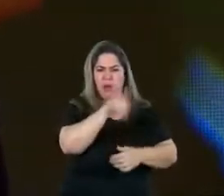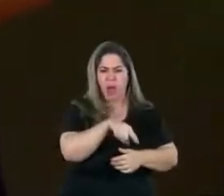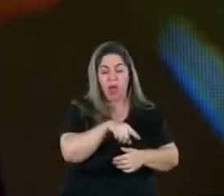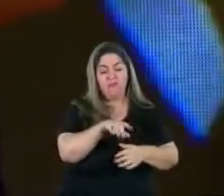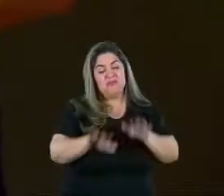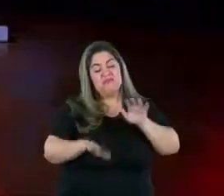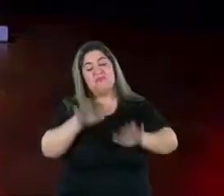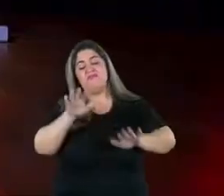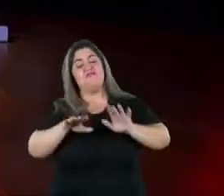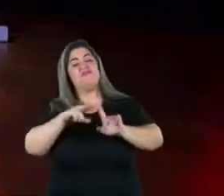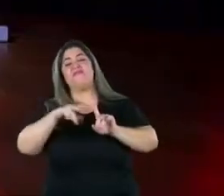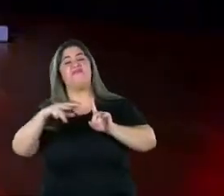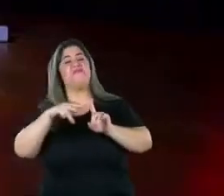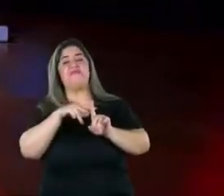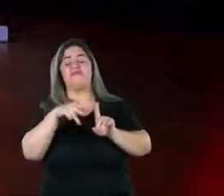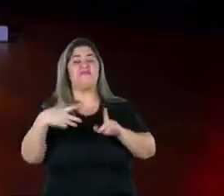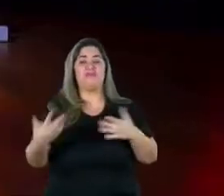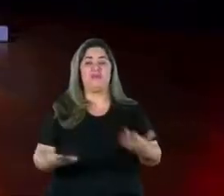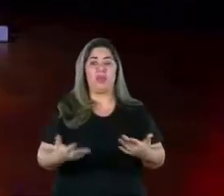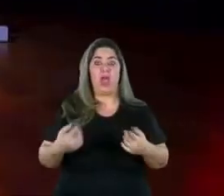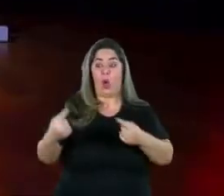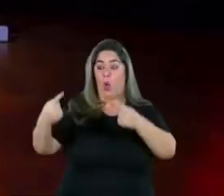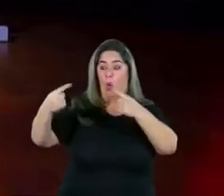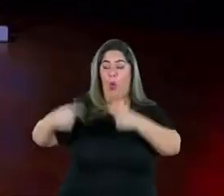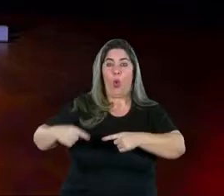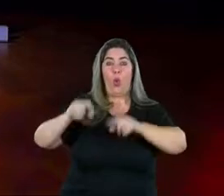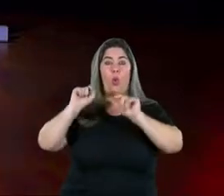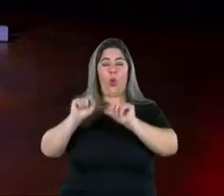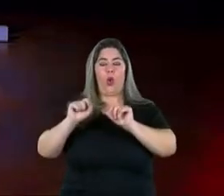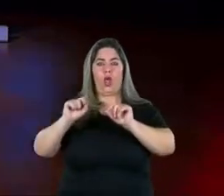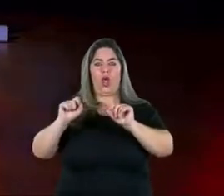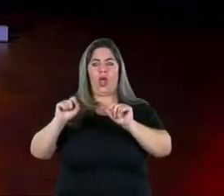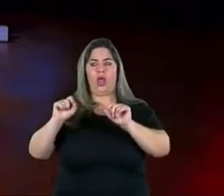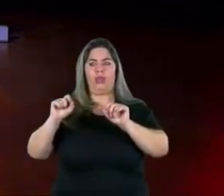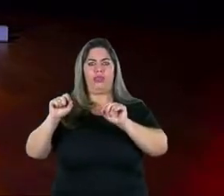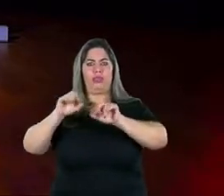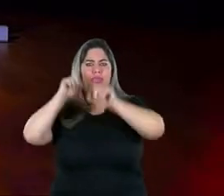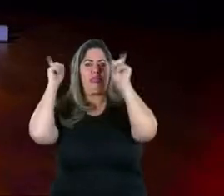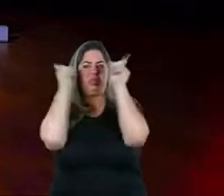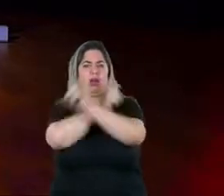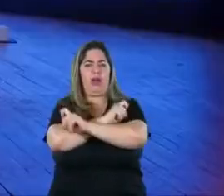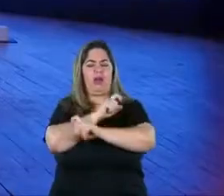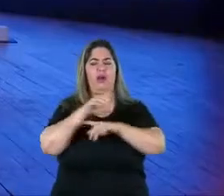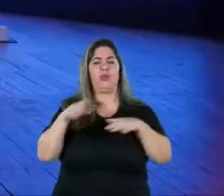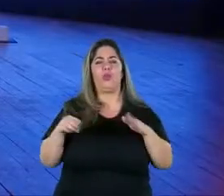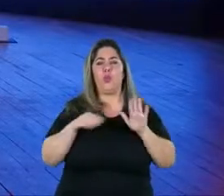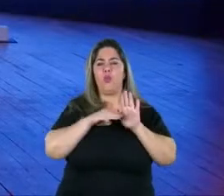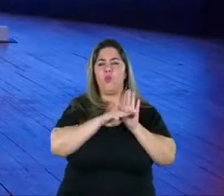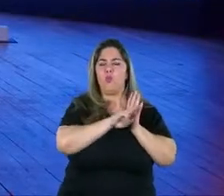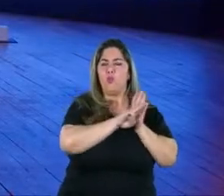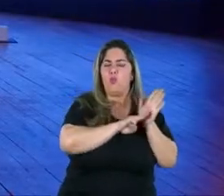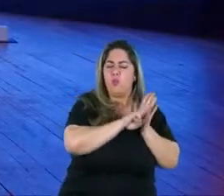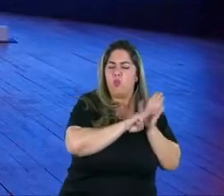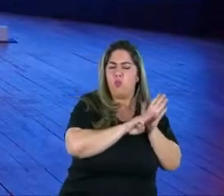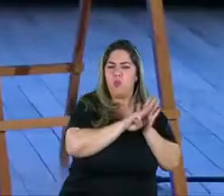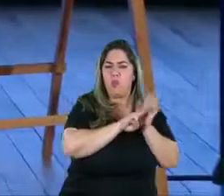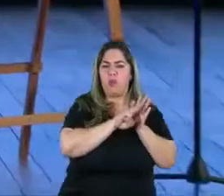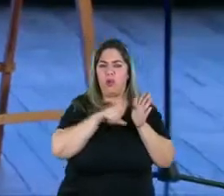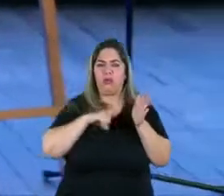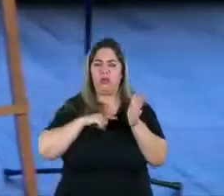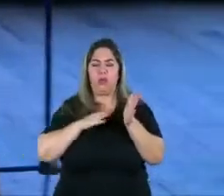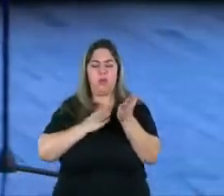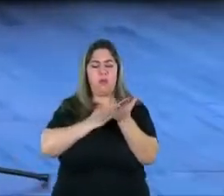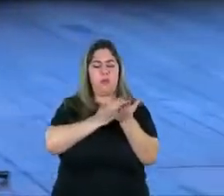aberta. O desafio da complexidade. método, tem dois níveis